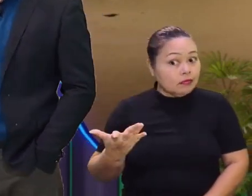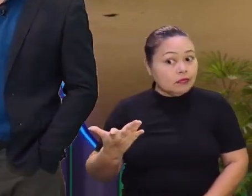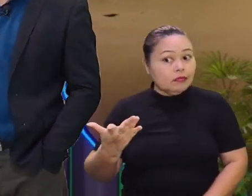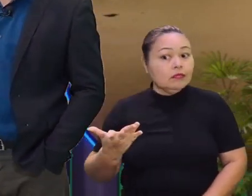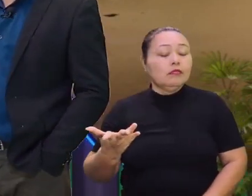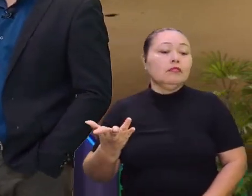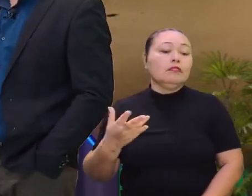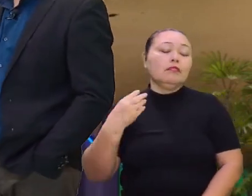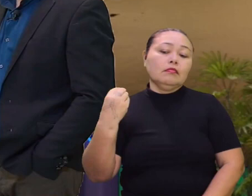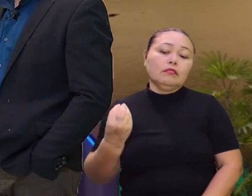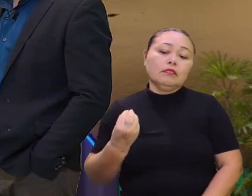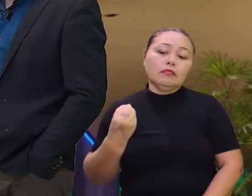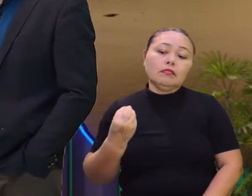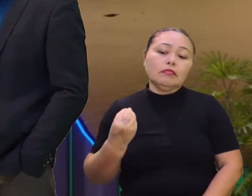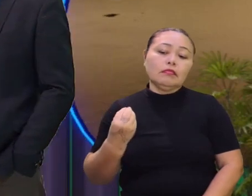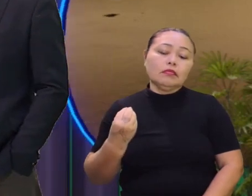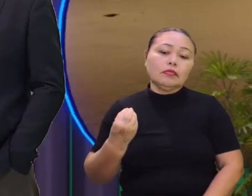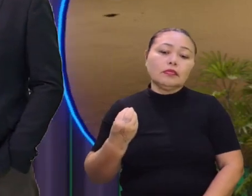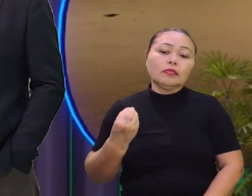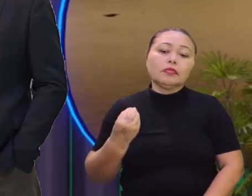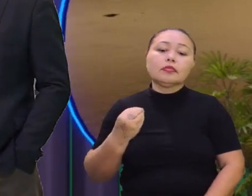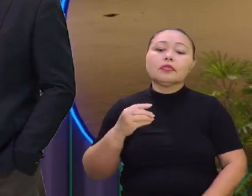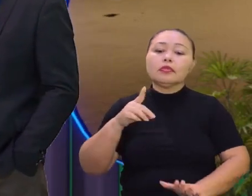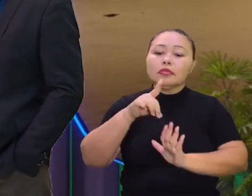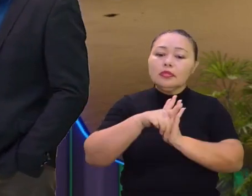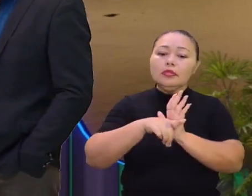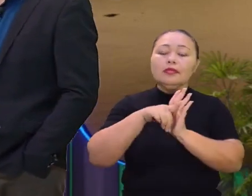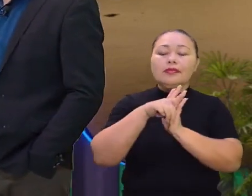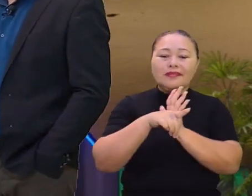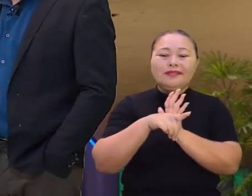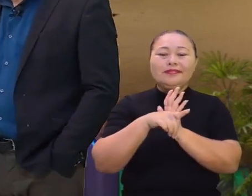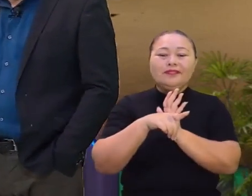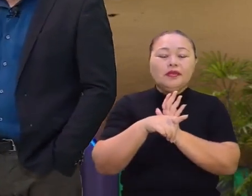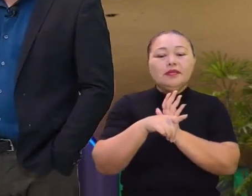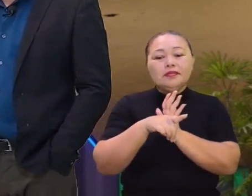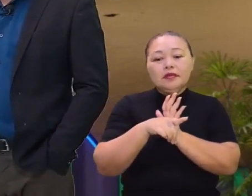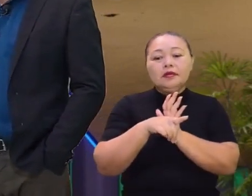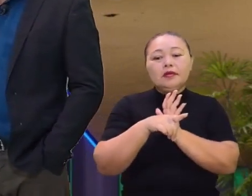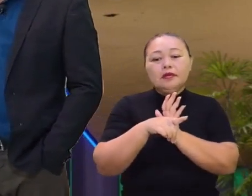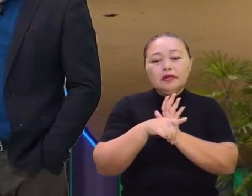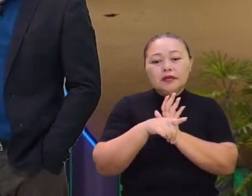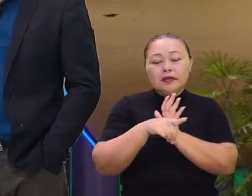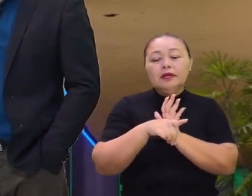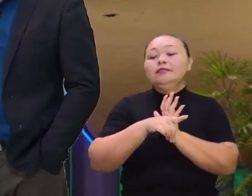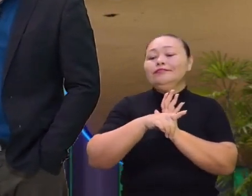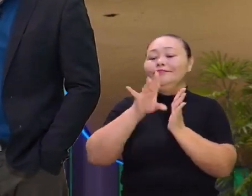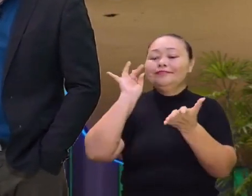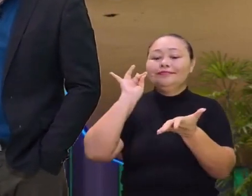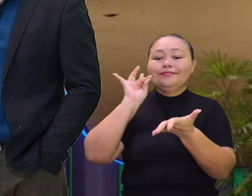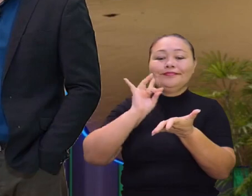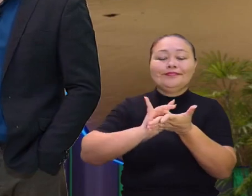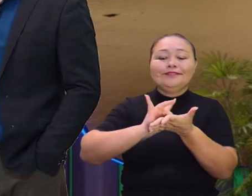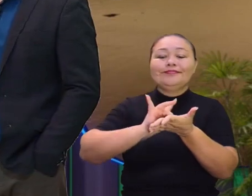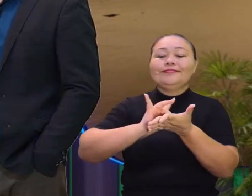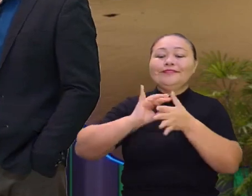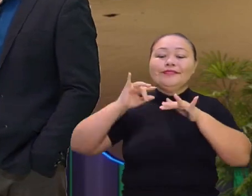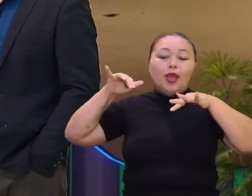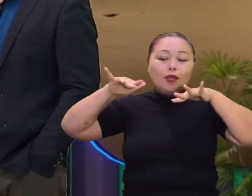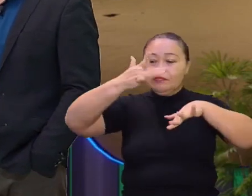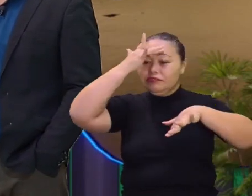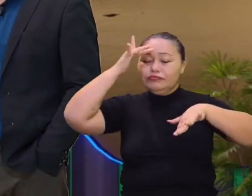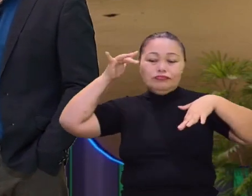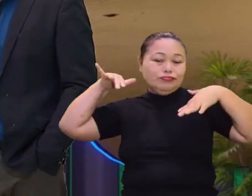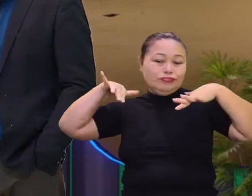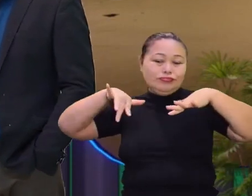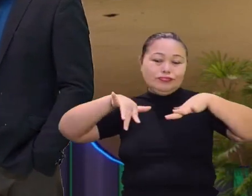como realmente a questão da estrada de ferro Madeira-Mamoré foi uma verdadeira odisseia